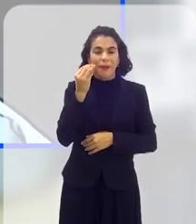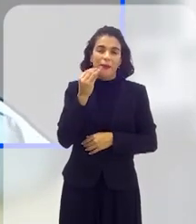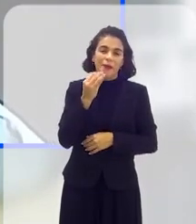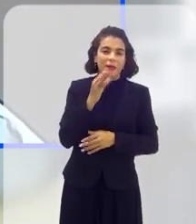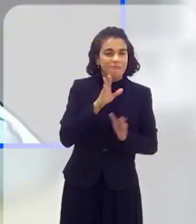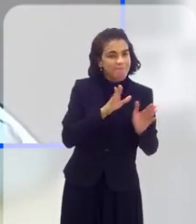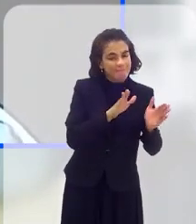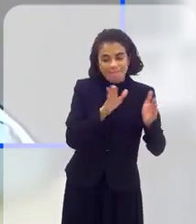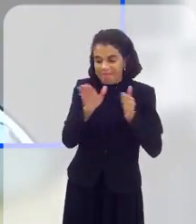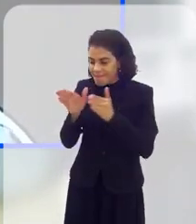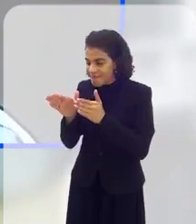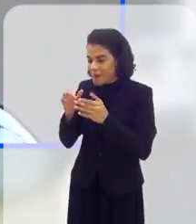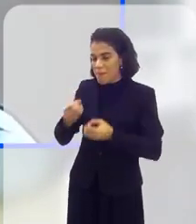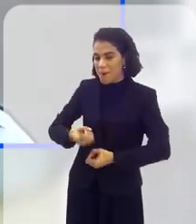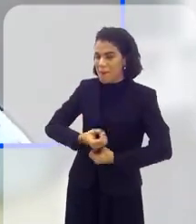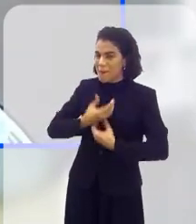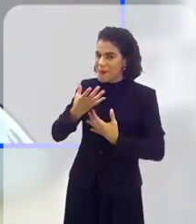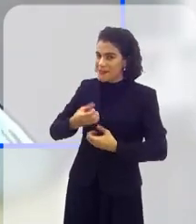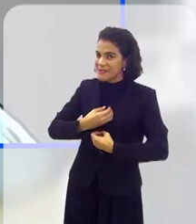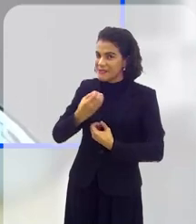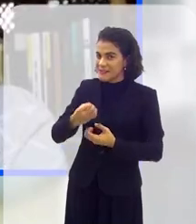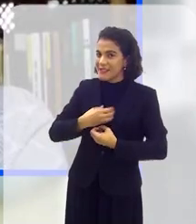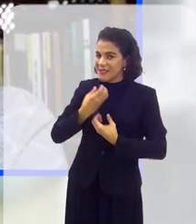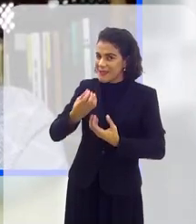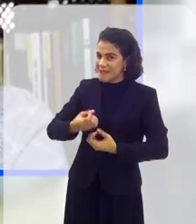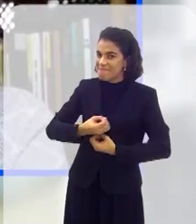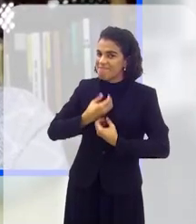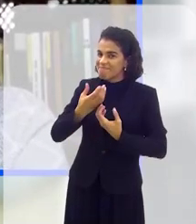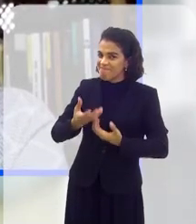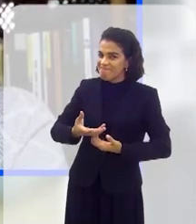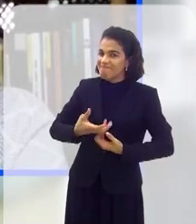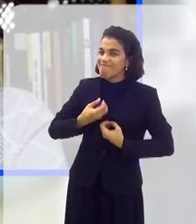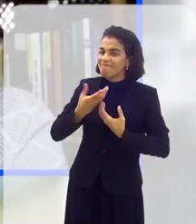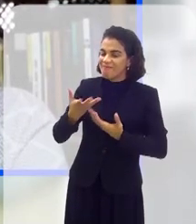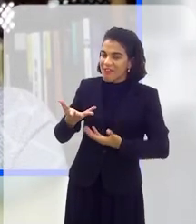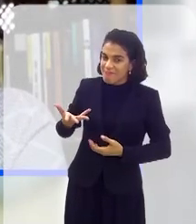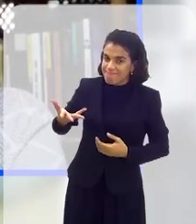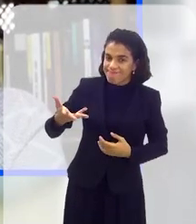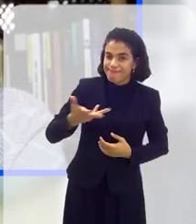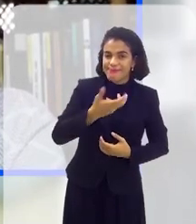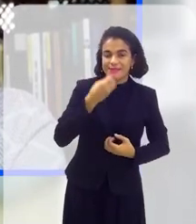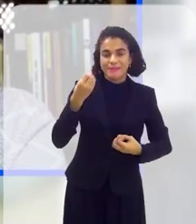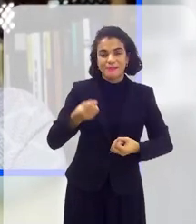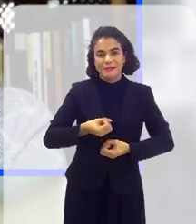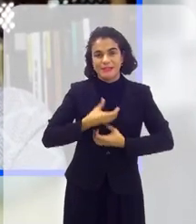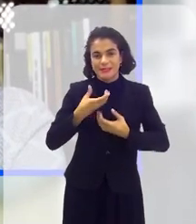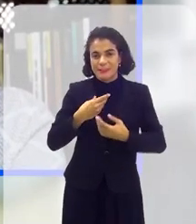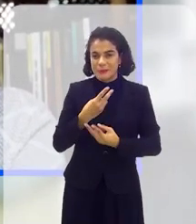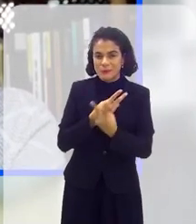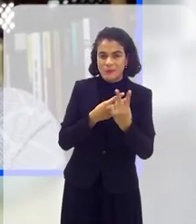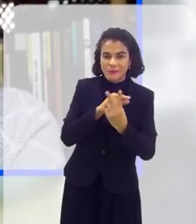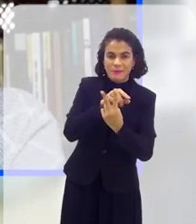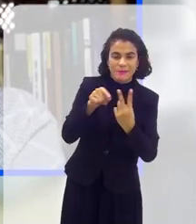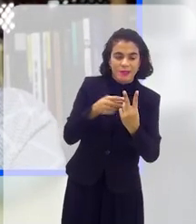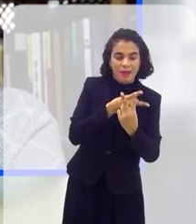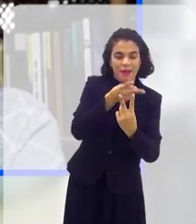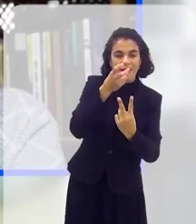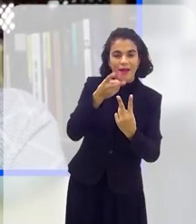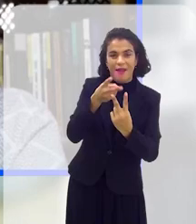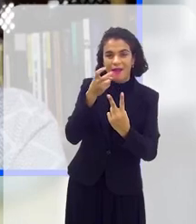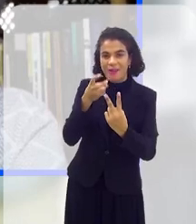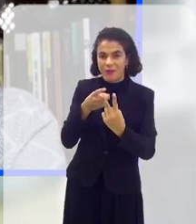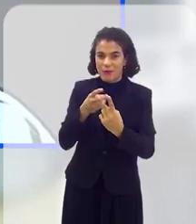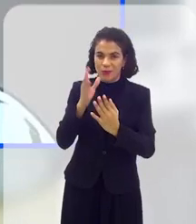tendo sempre um pouco para poesia, né? Então, fluidez e poesia foram duas coisas que